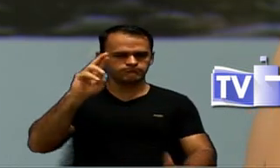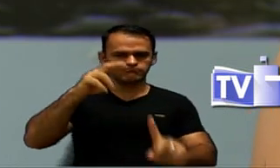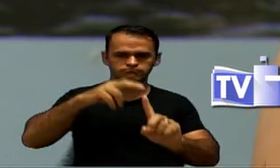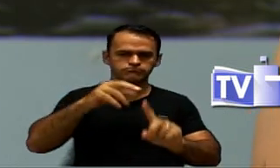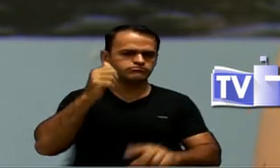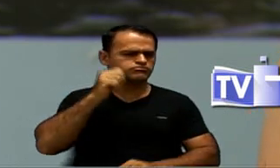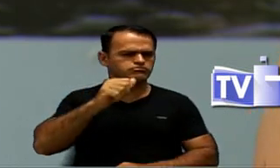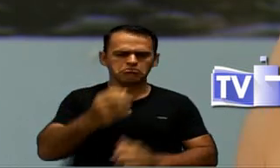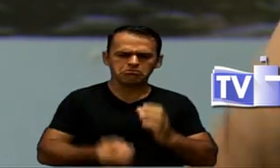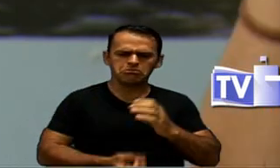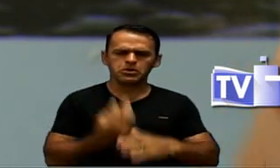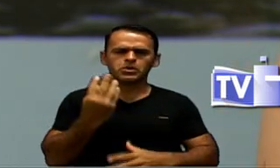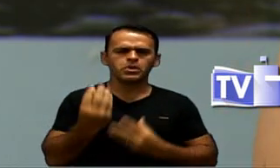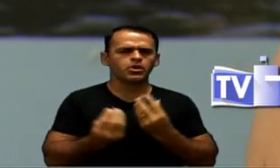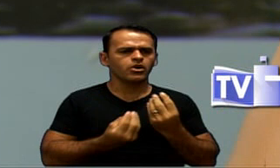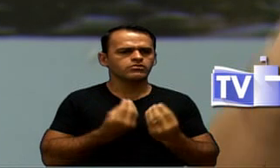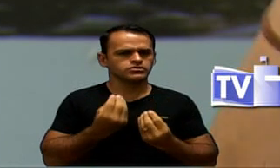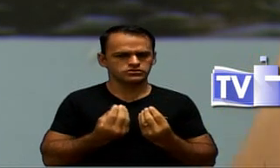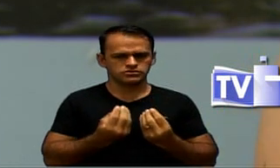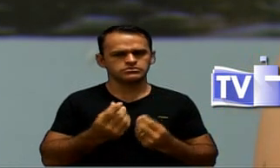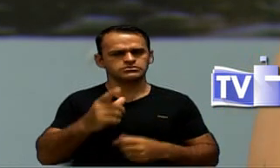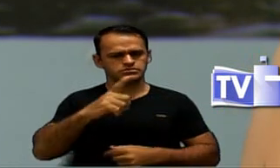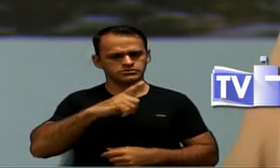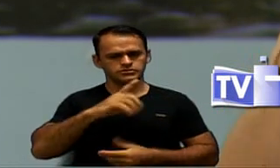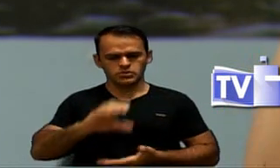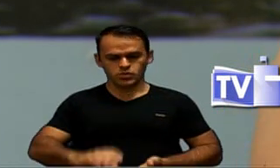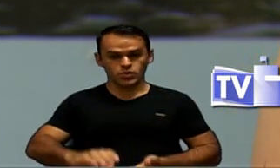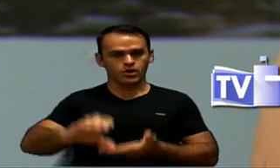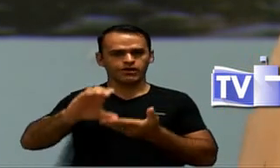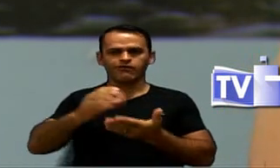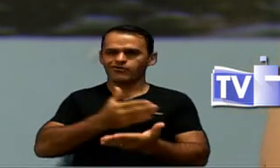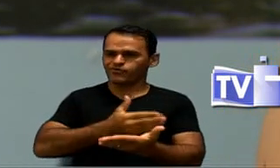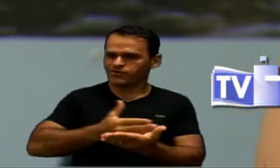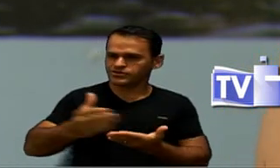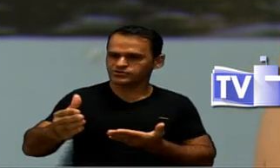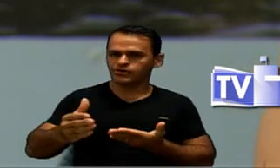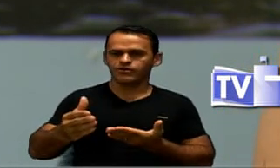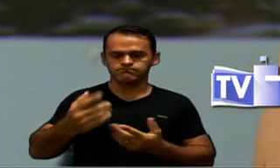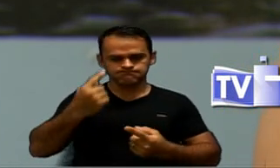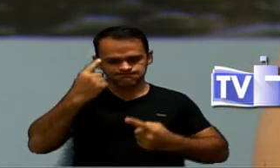também nasceu dentro do Conselho da Mulher.